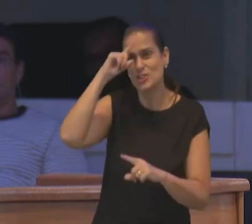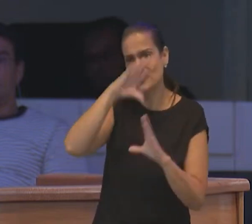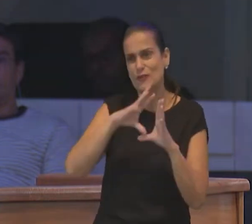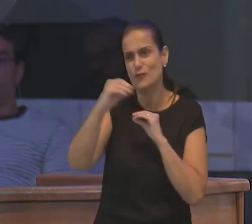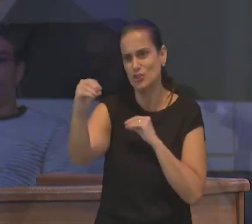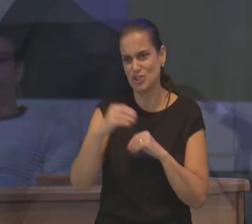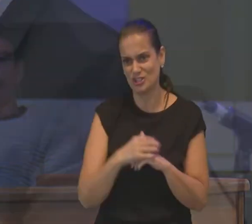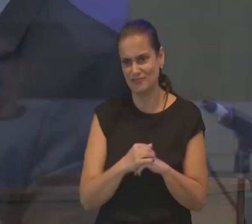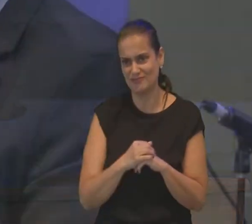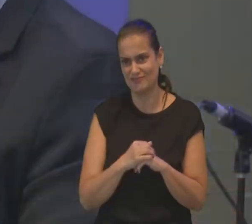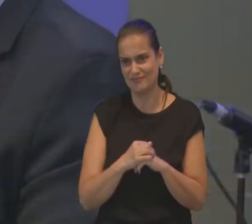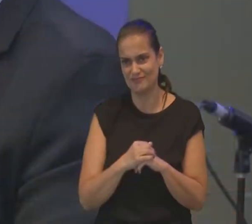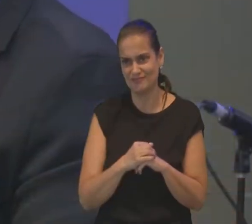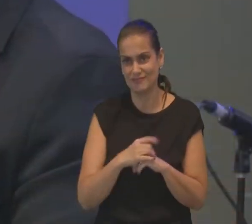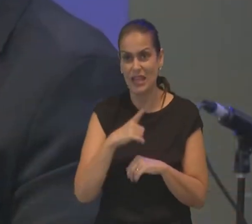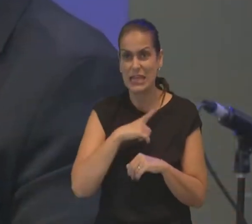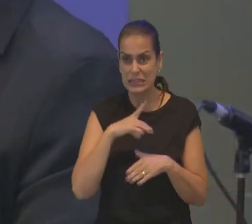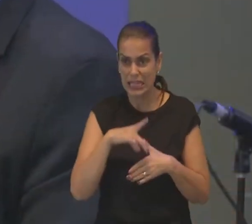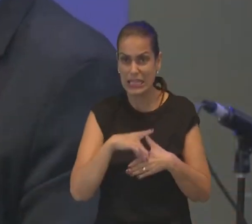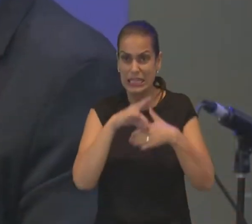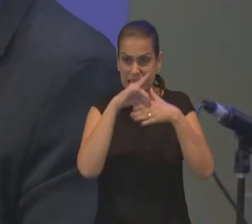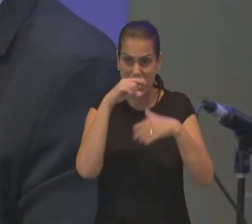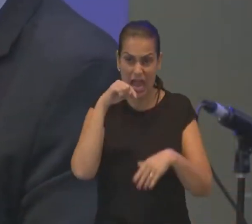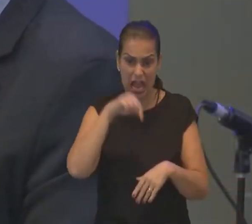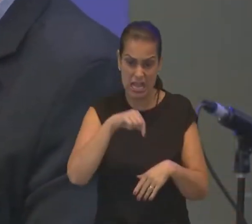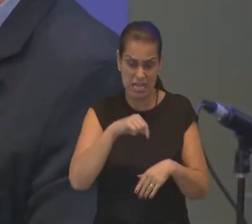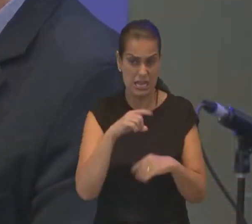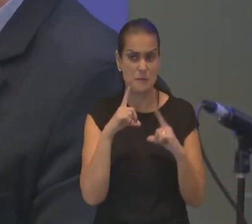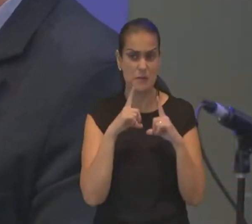Tem líderes aqui em Brasília